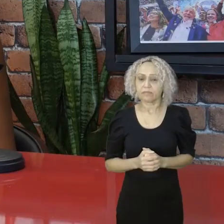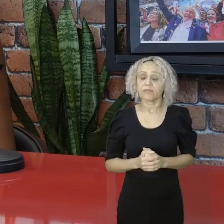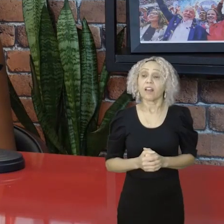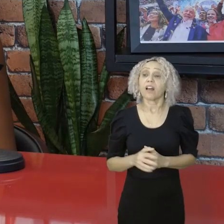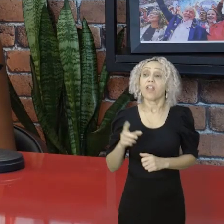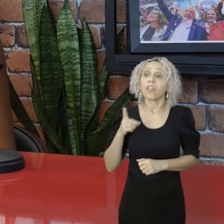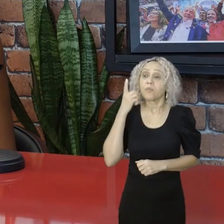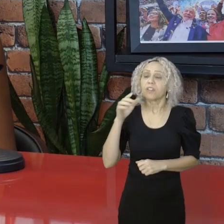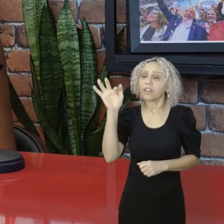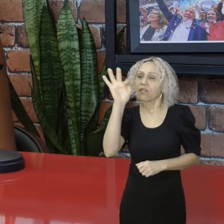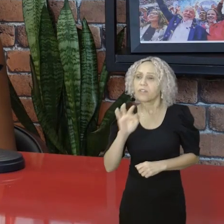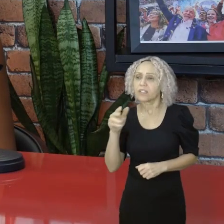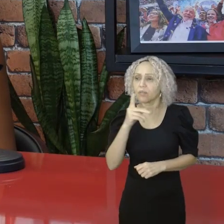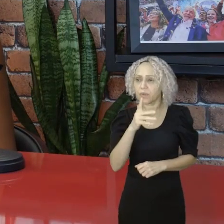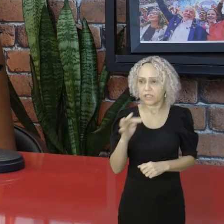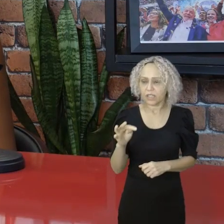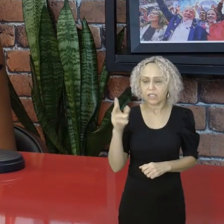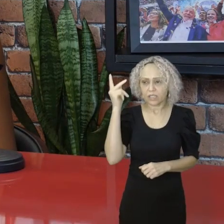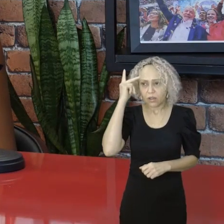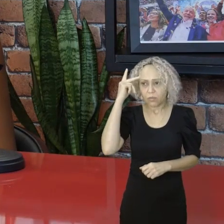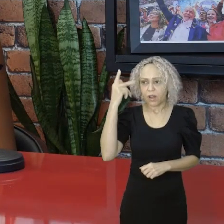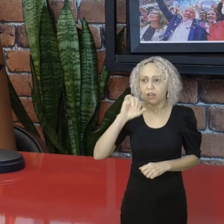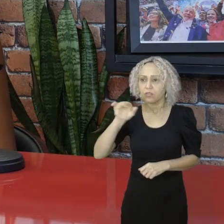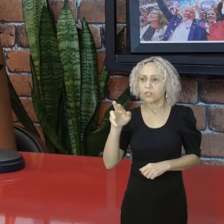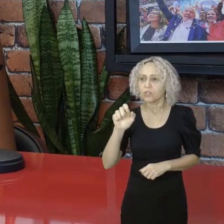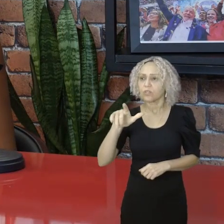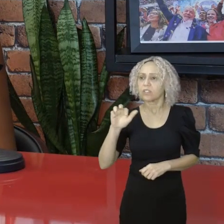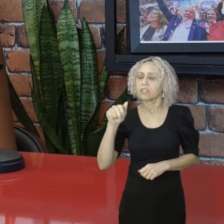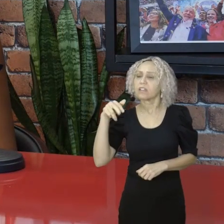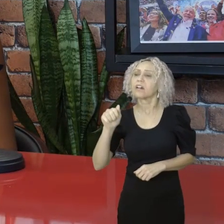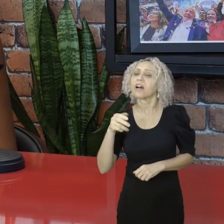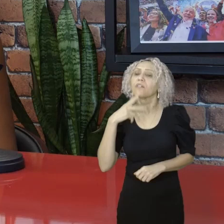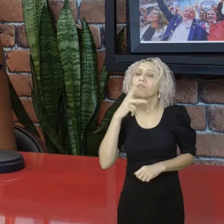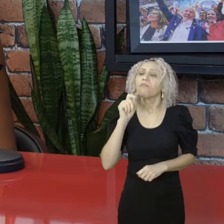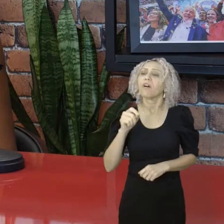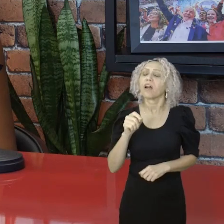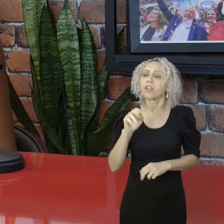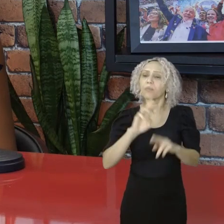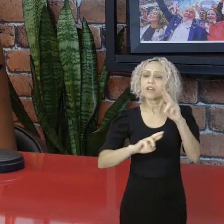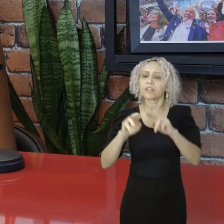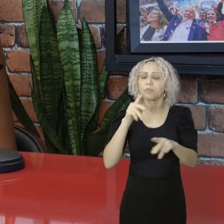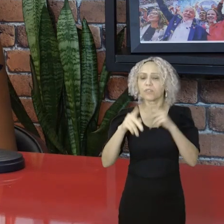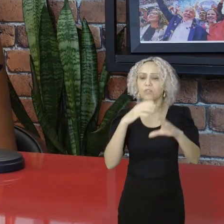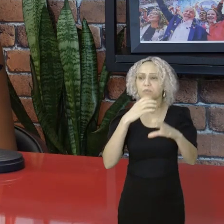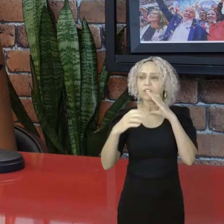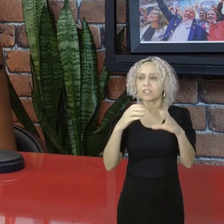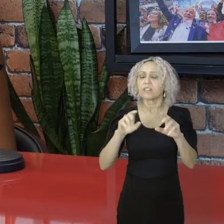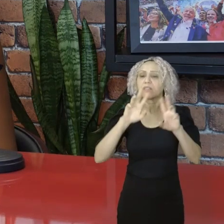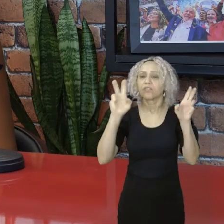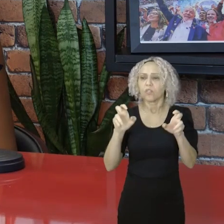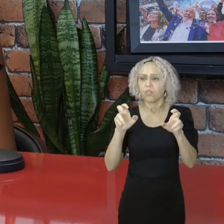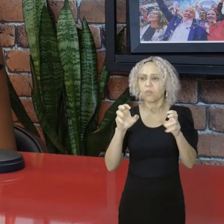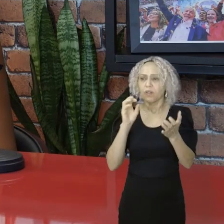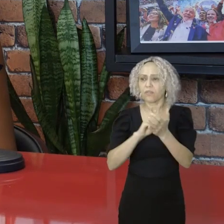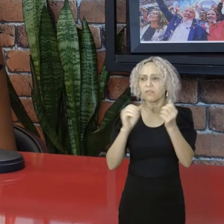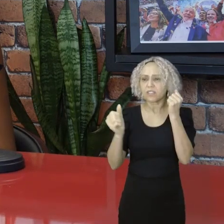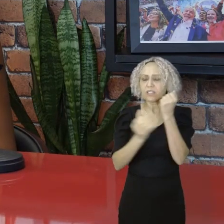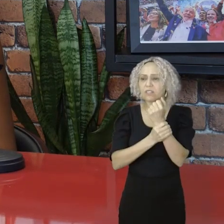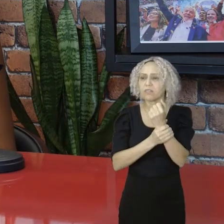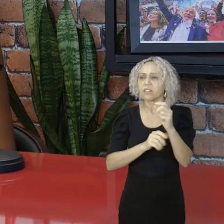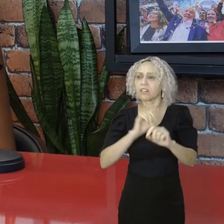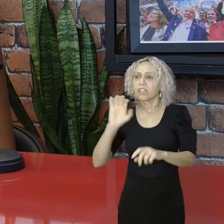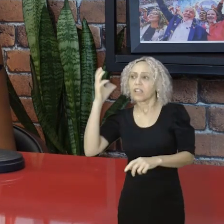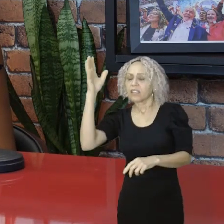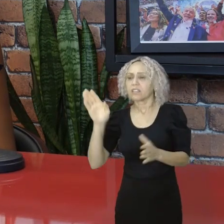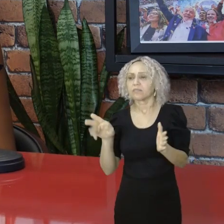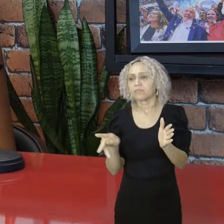A deputada federal pelo PT de São Paulo, Juliana Cardoso, falou para a Rede Povo de Comunicação sobre a insegurança com